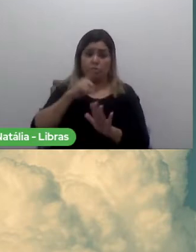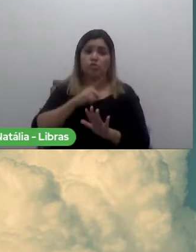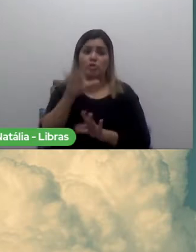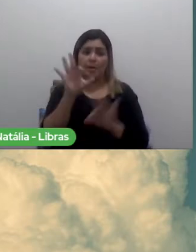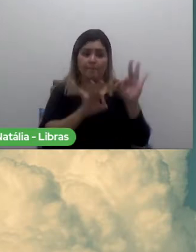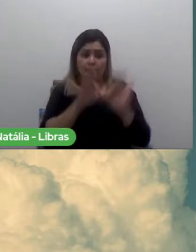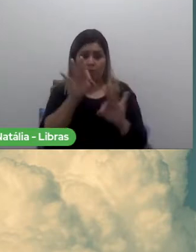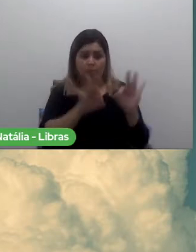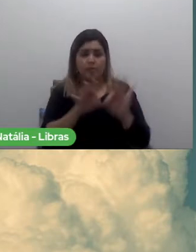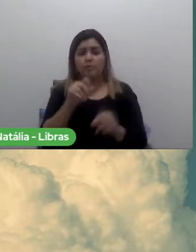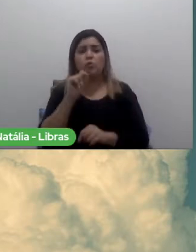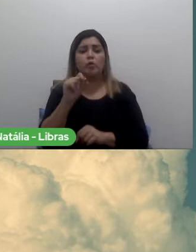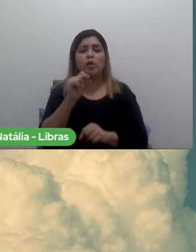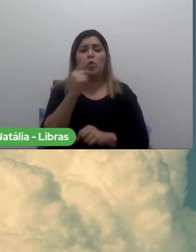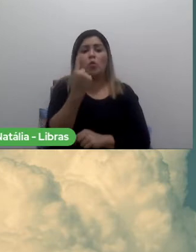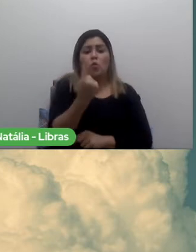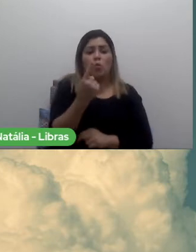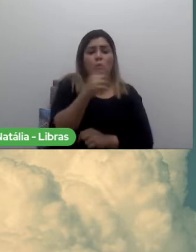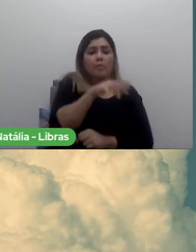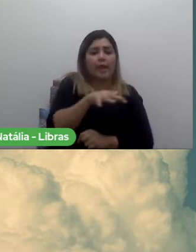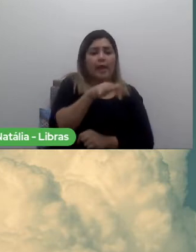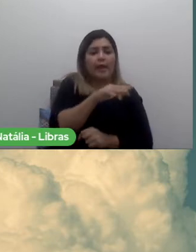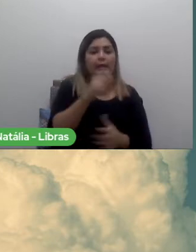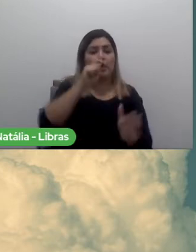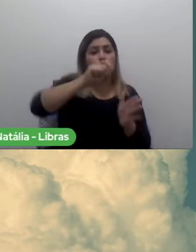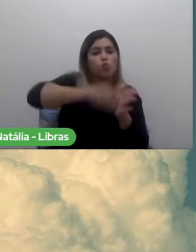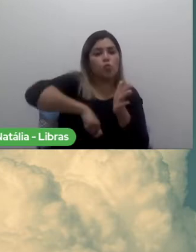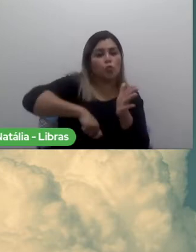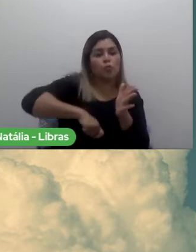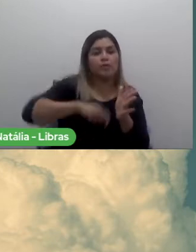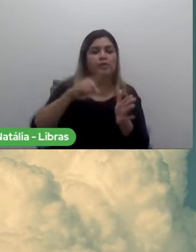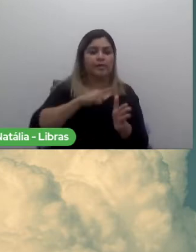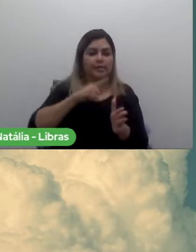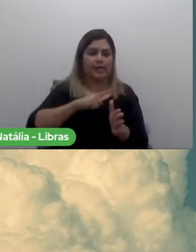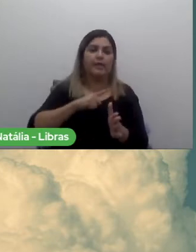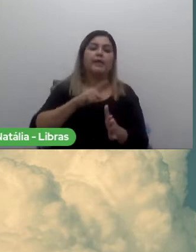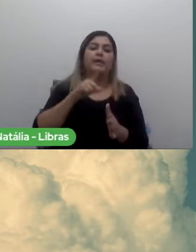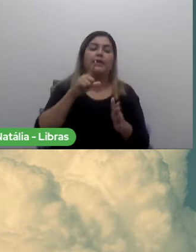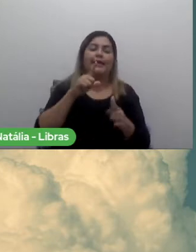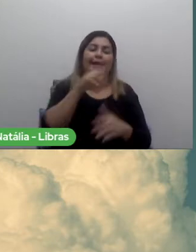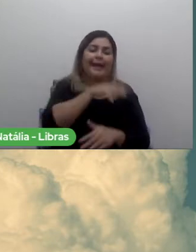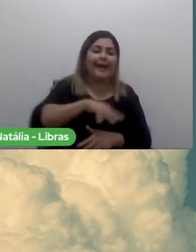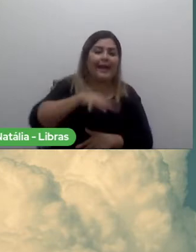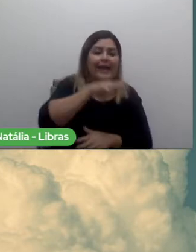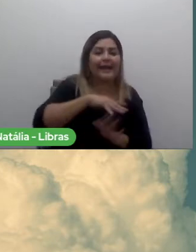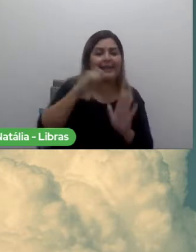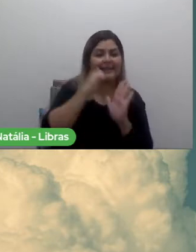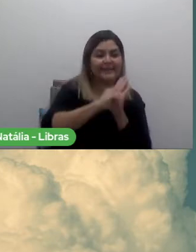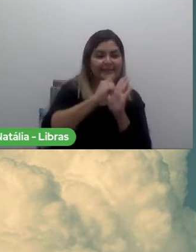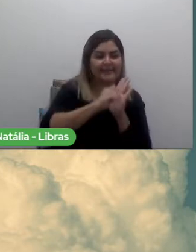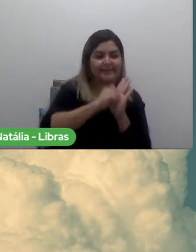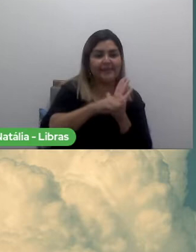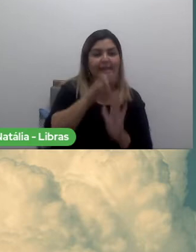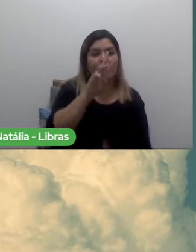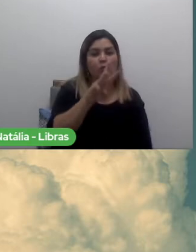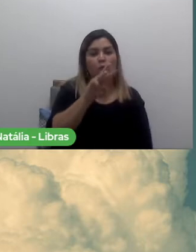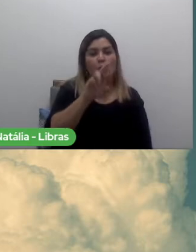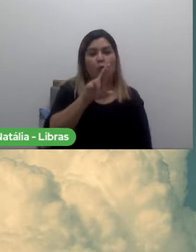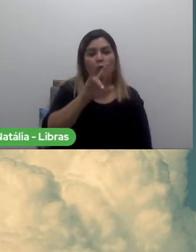tinha uma área muito grande de documentações que tech writers escreviam. Outra para os cards,